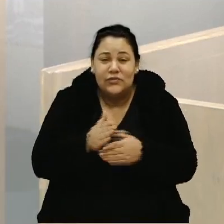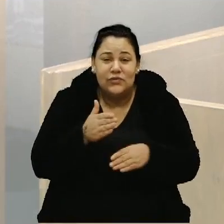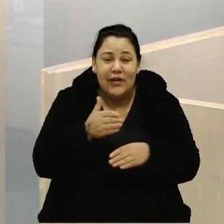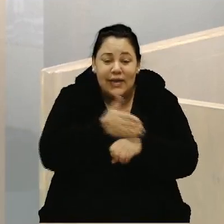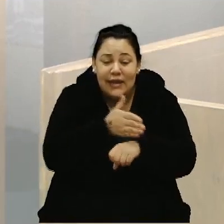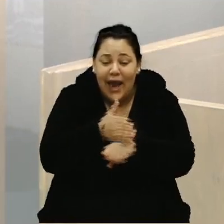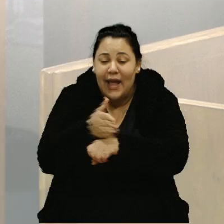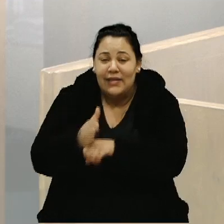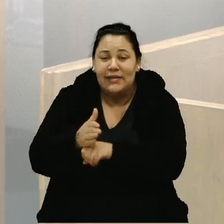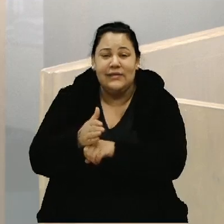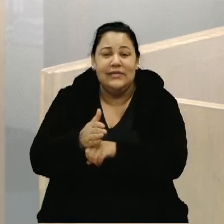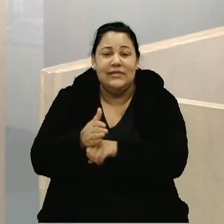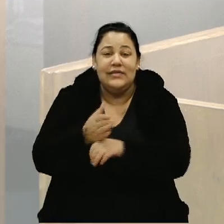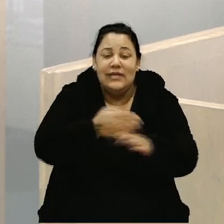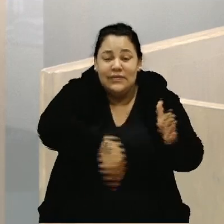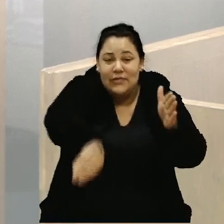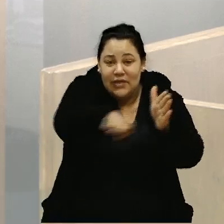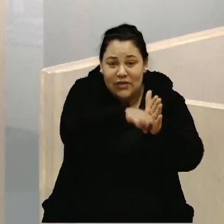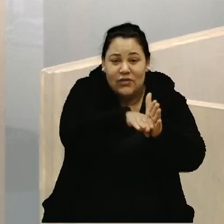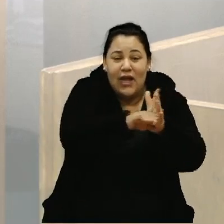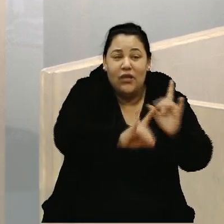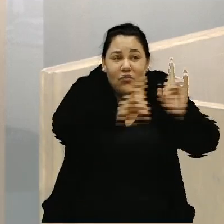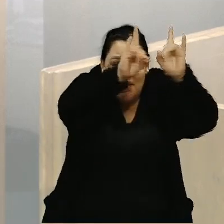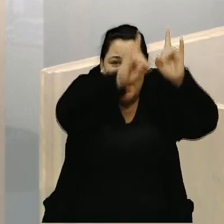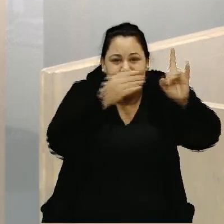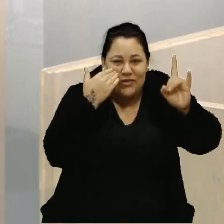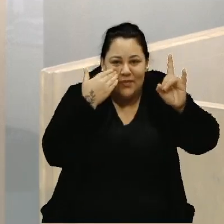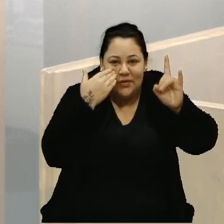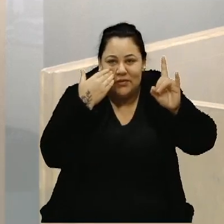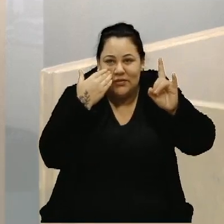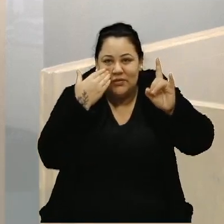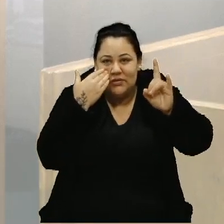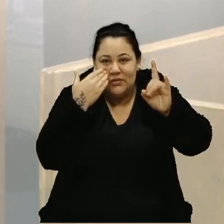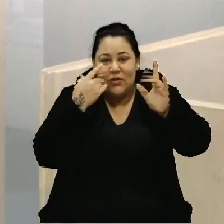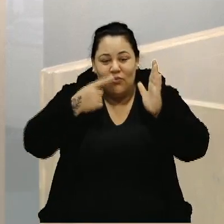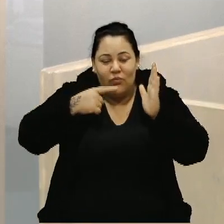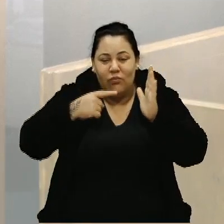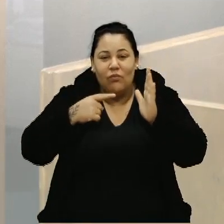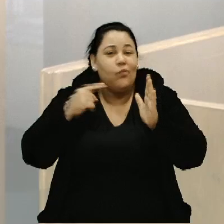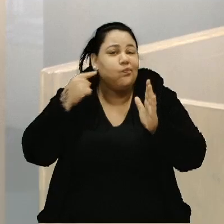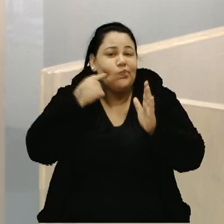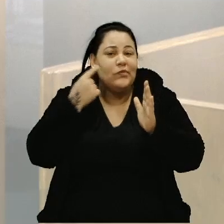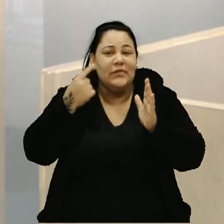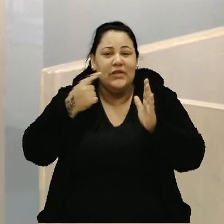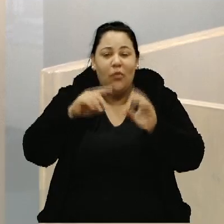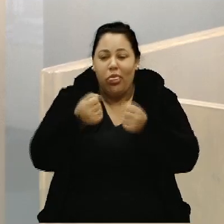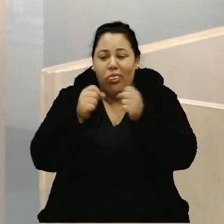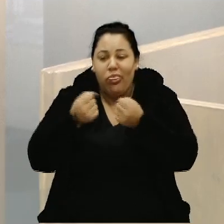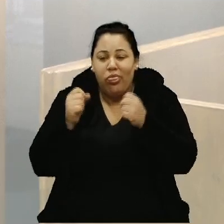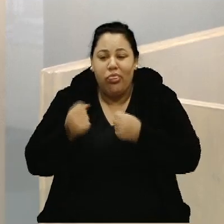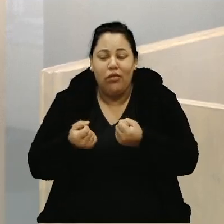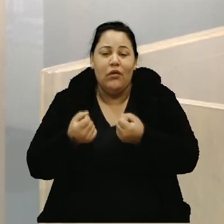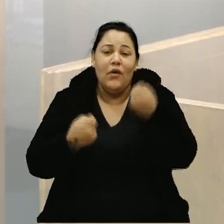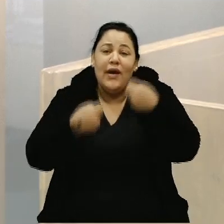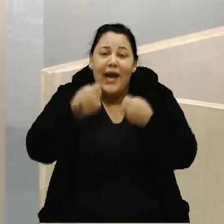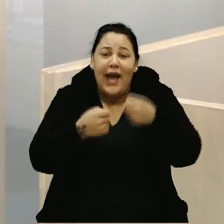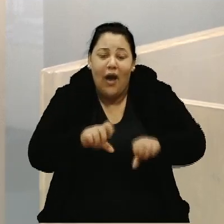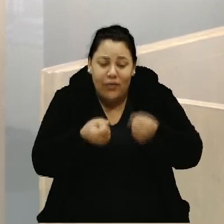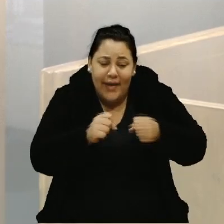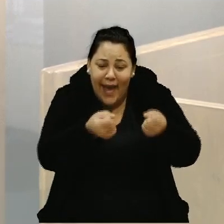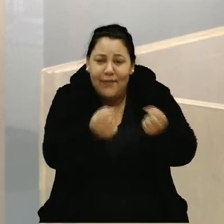prédios, aonde estão quebrando, furando pneu, estragando os automóveis. Gente, pelo amor de Deus,